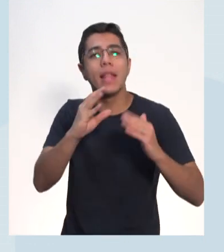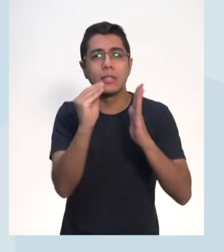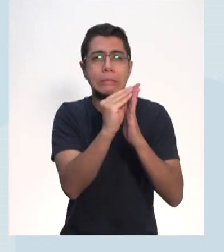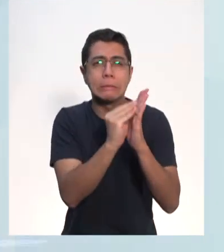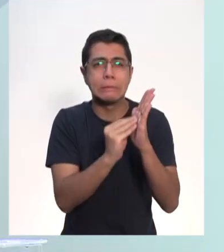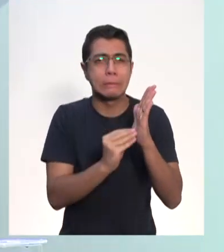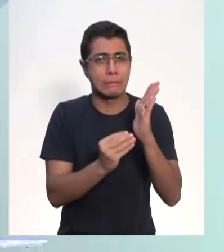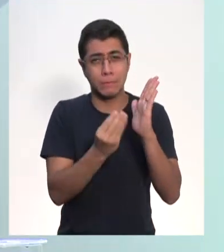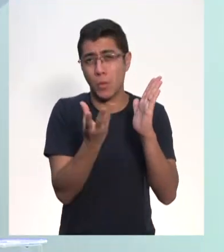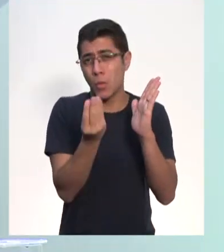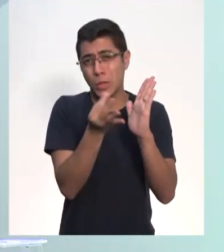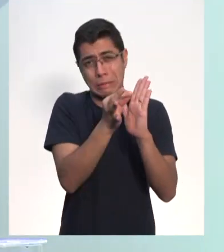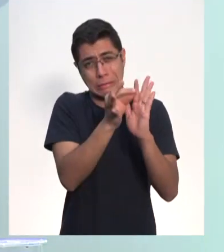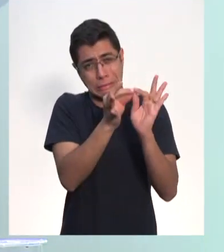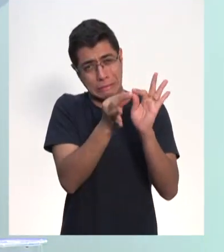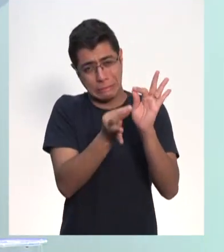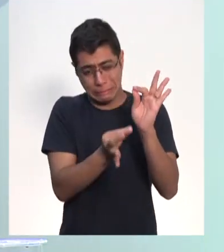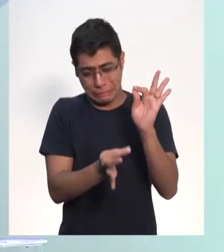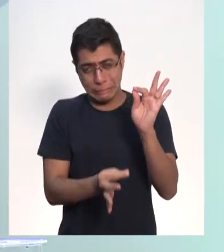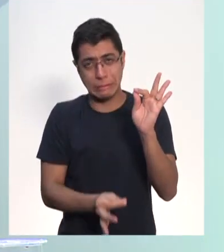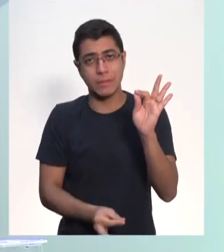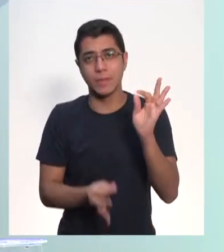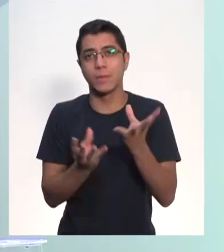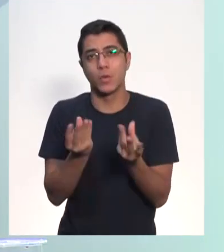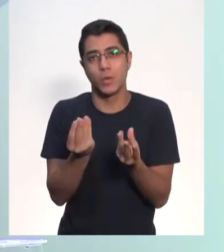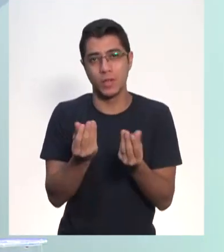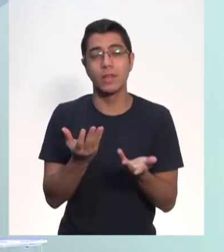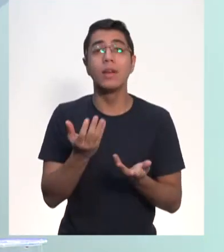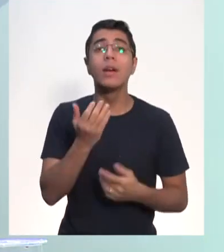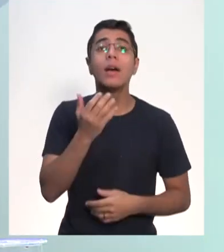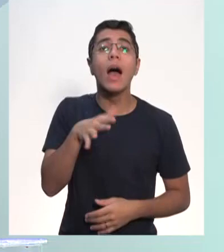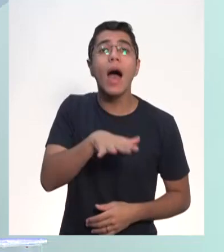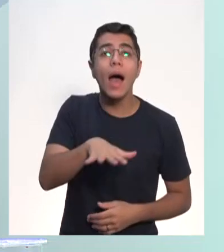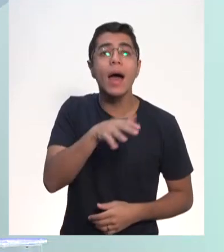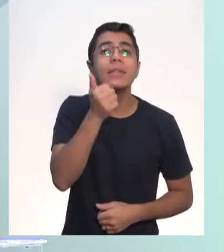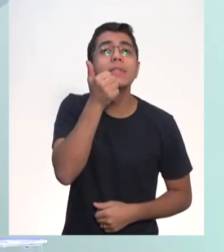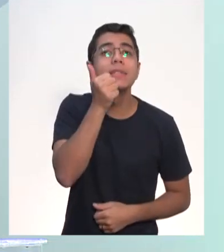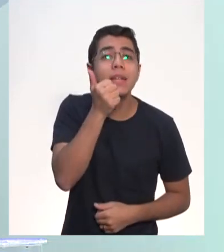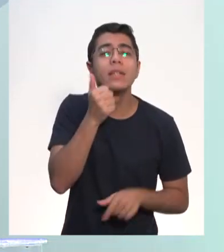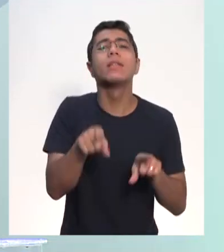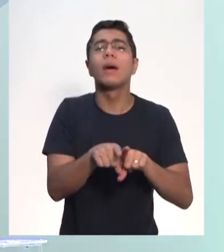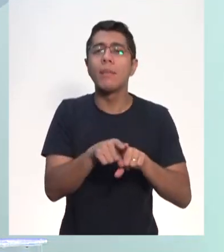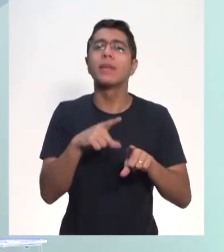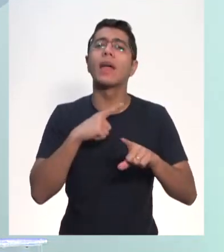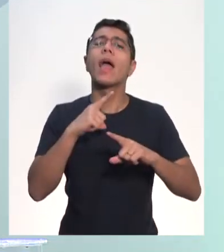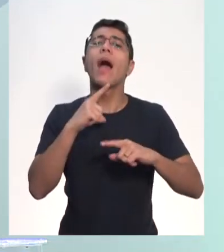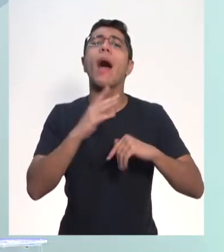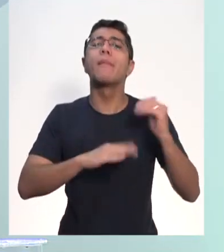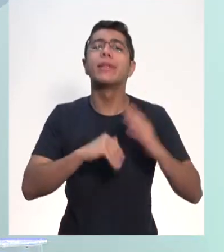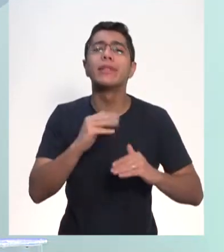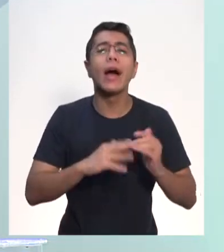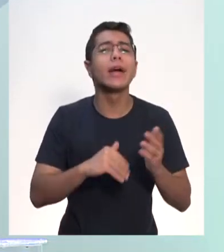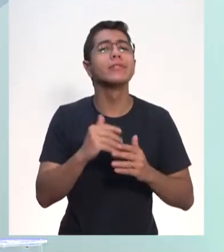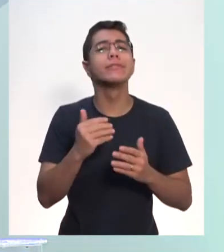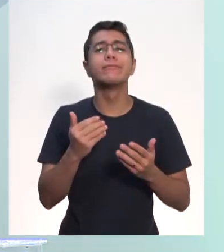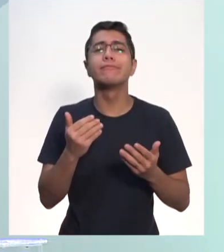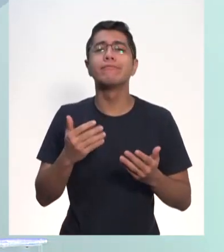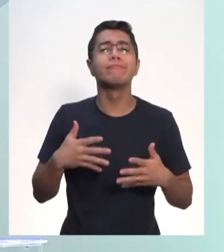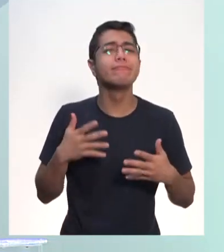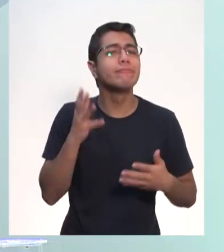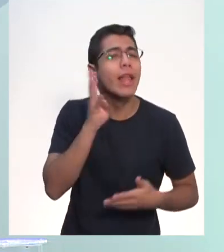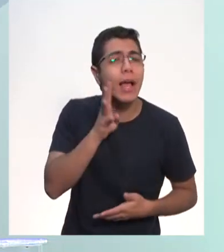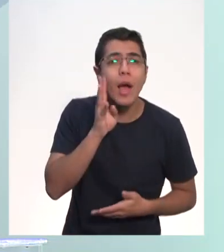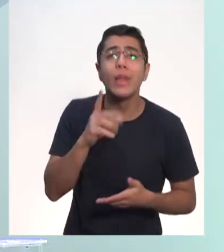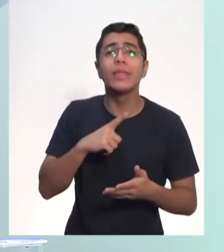também, né, no material de ciências, a gente tem também habilidades muito interativas. Jogos, atividades em grupo tem muito,